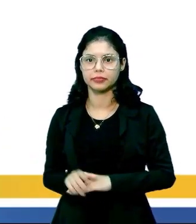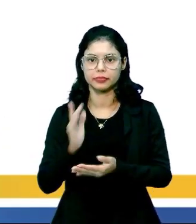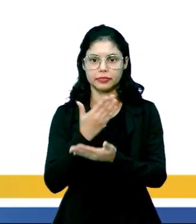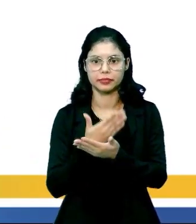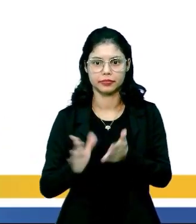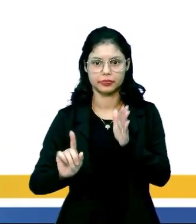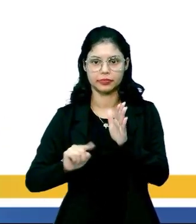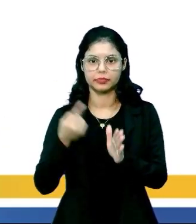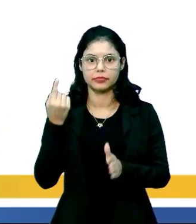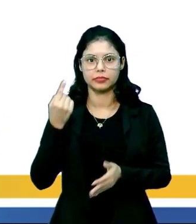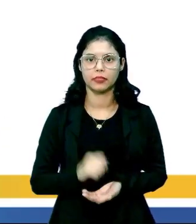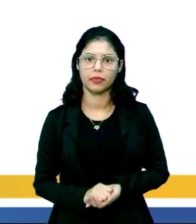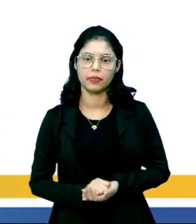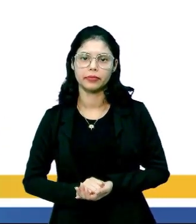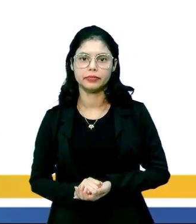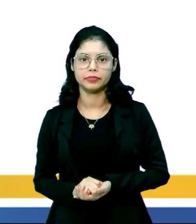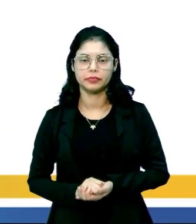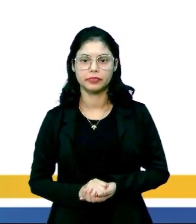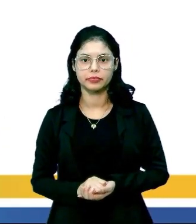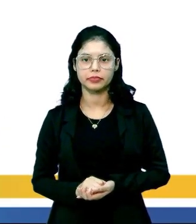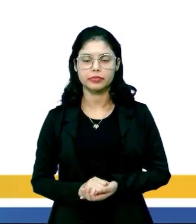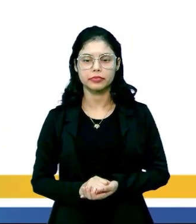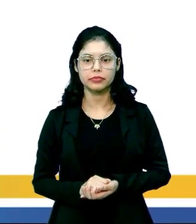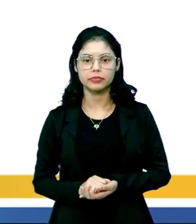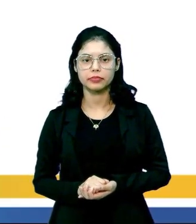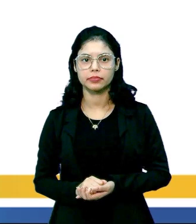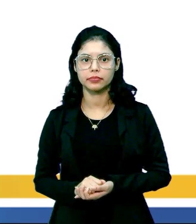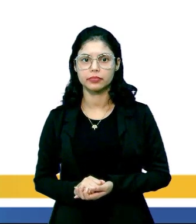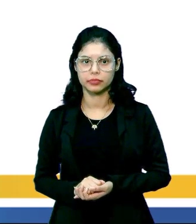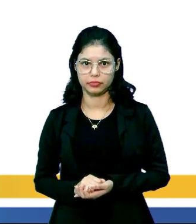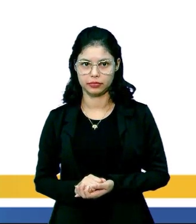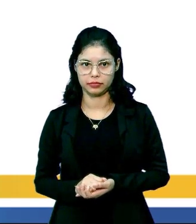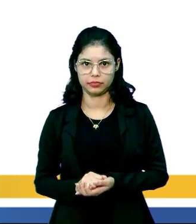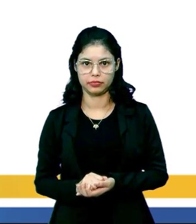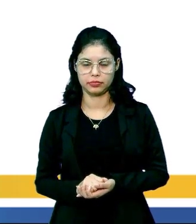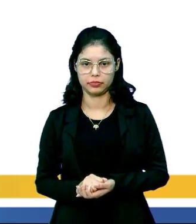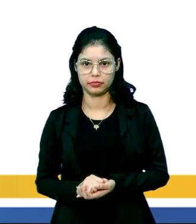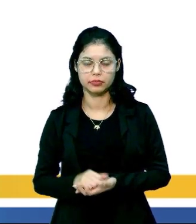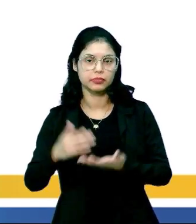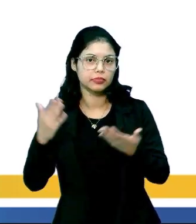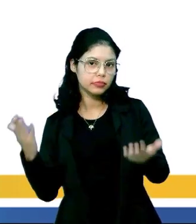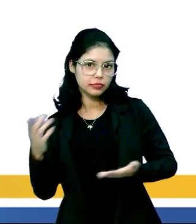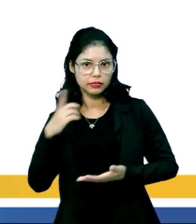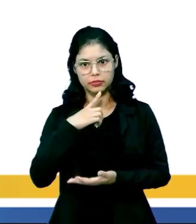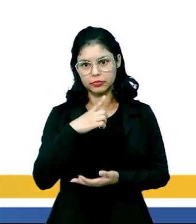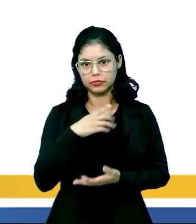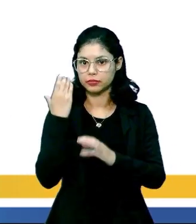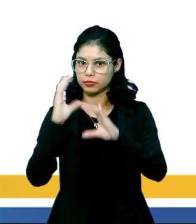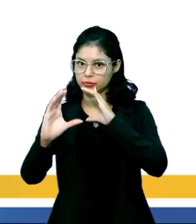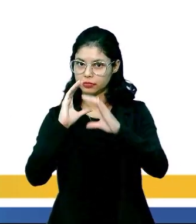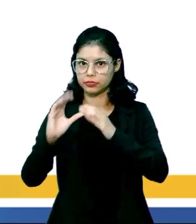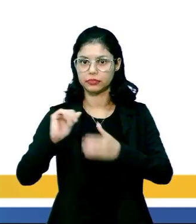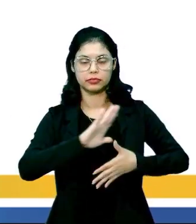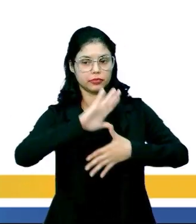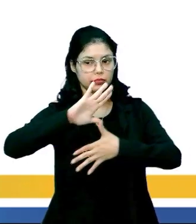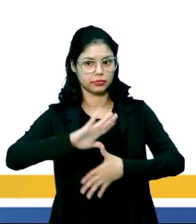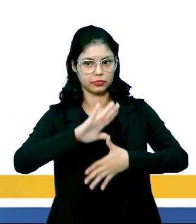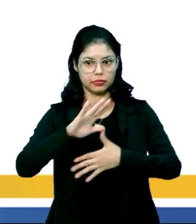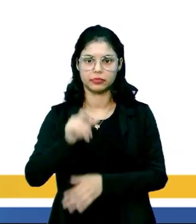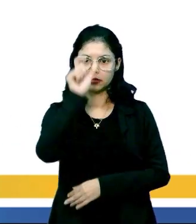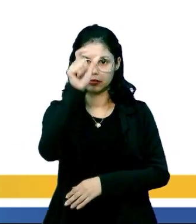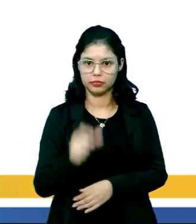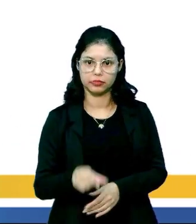primeira nós temos American Singer and songwriter S nós temos a cantora americana